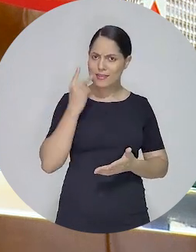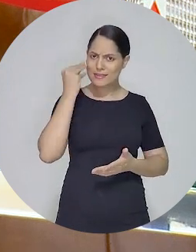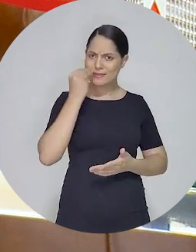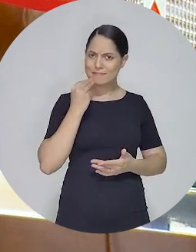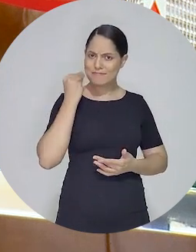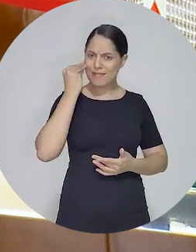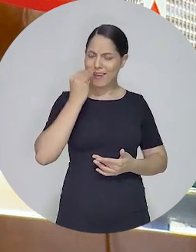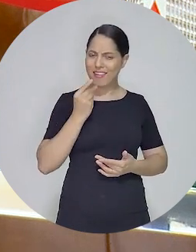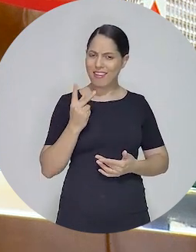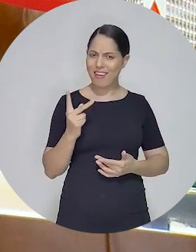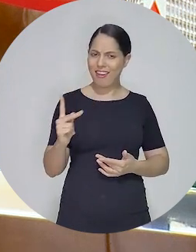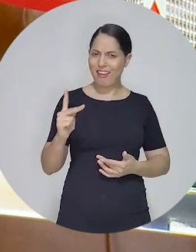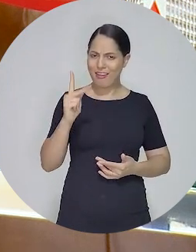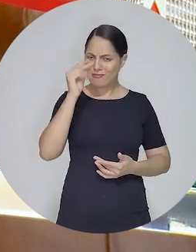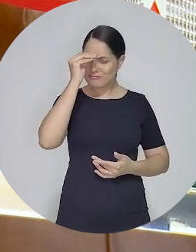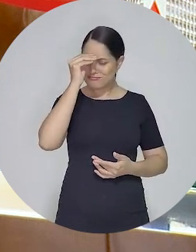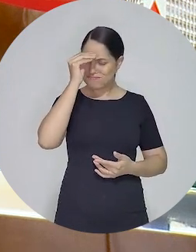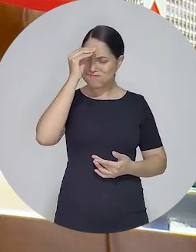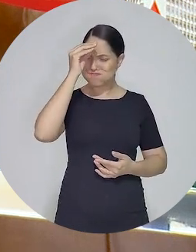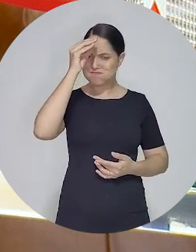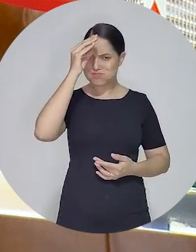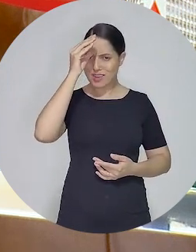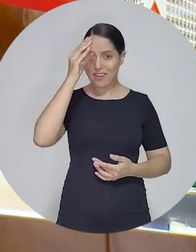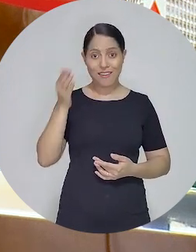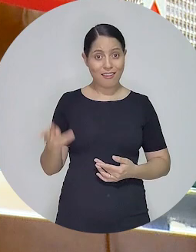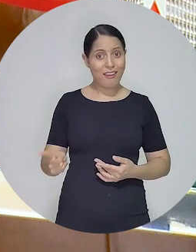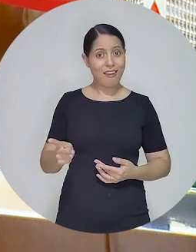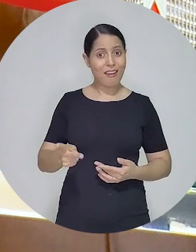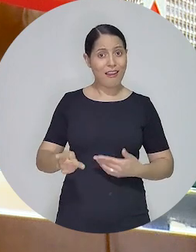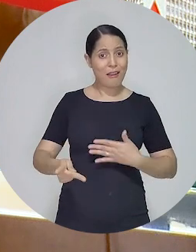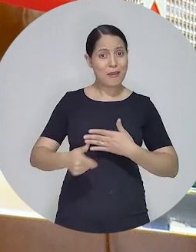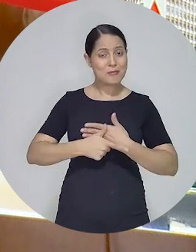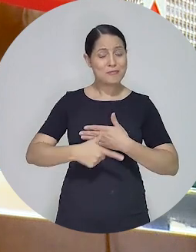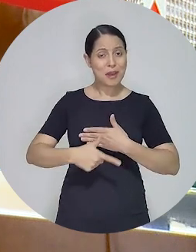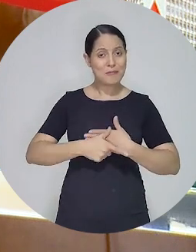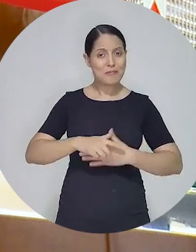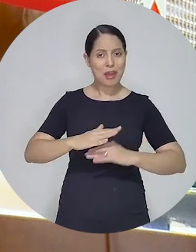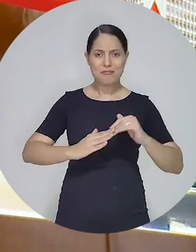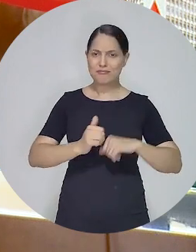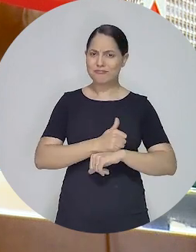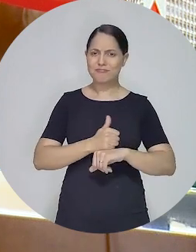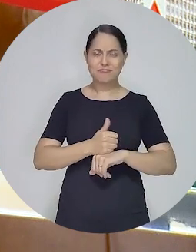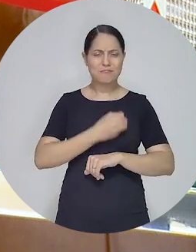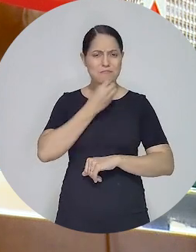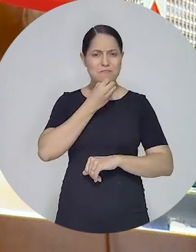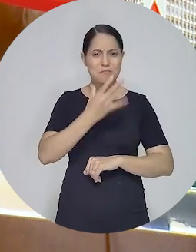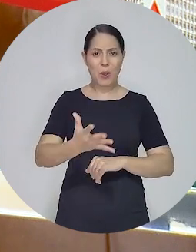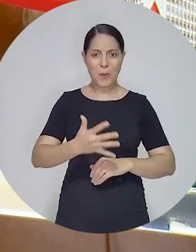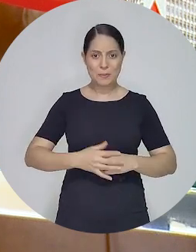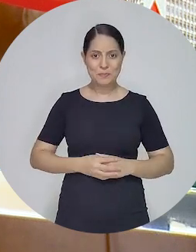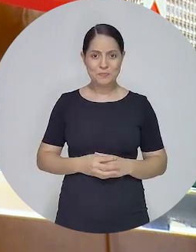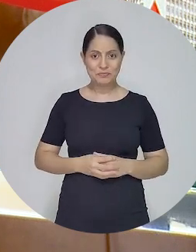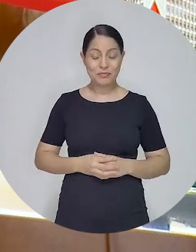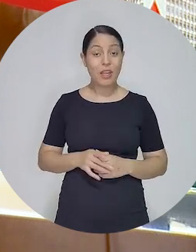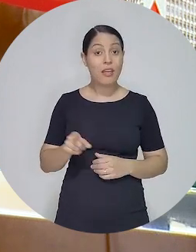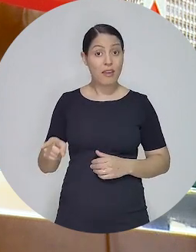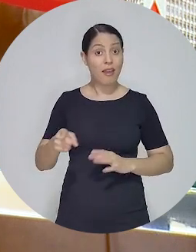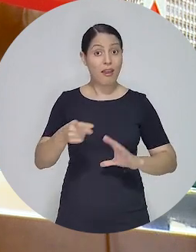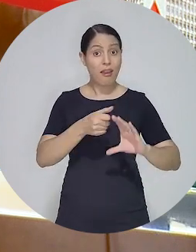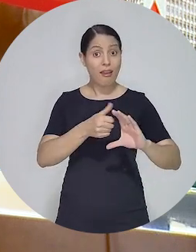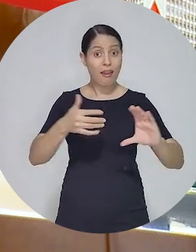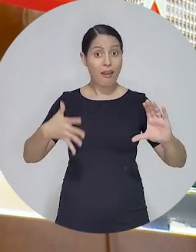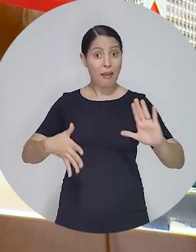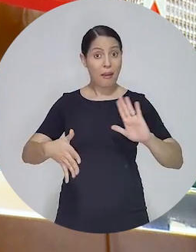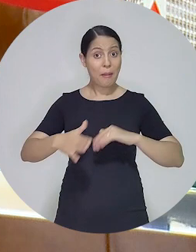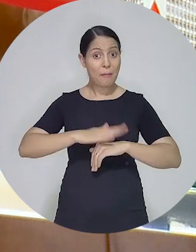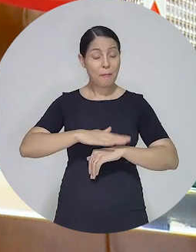possui experiência, conhecimento para bem desempenhar a função e tem característica